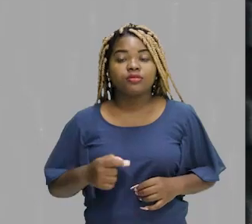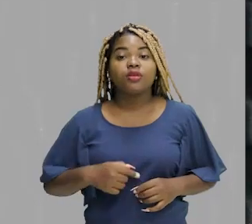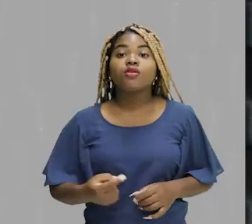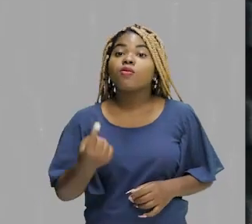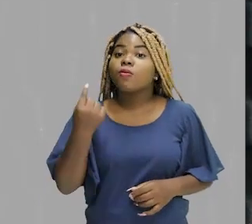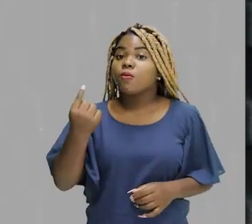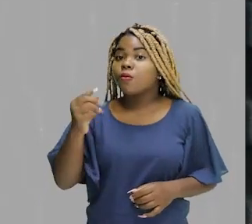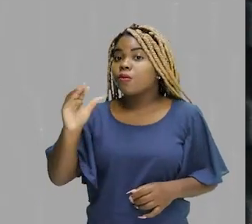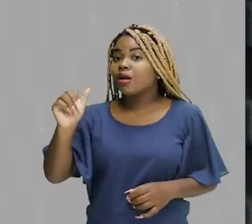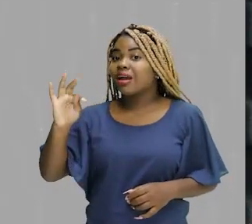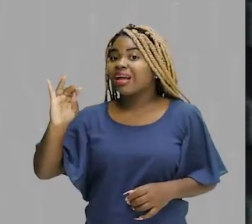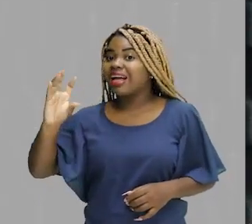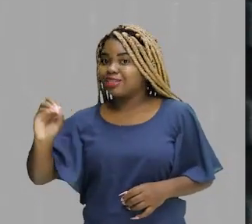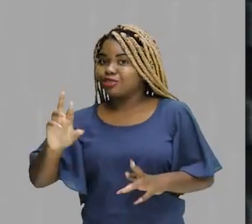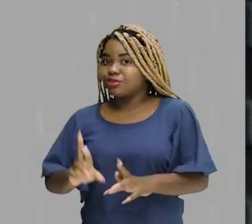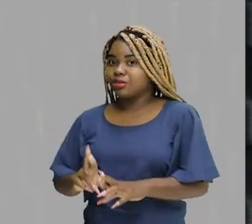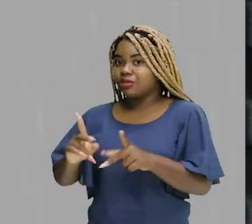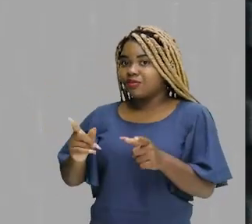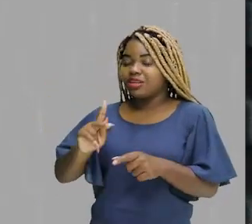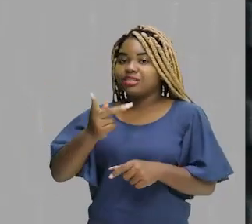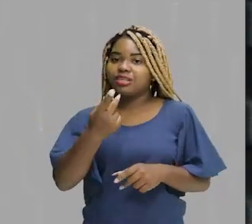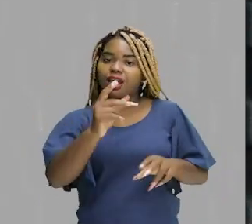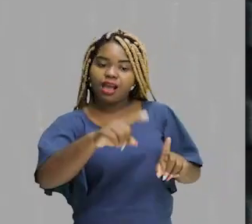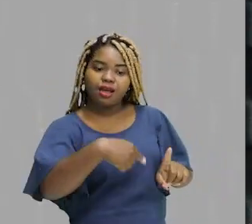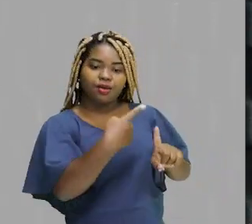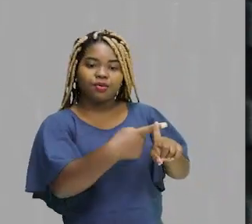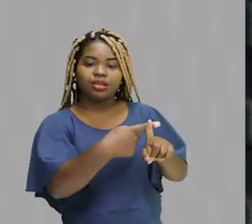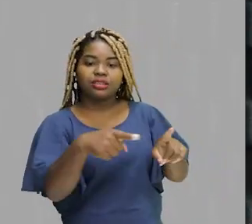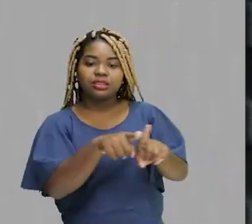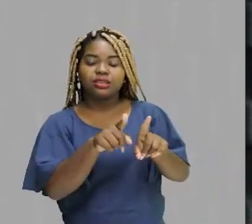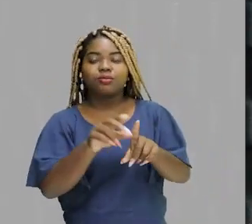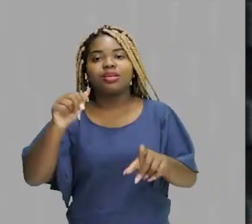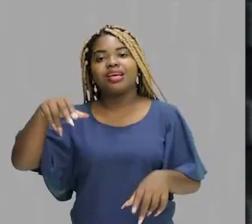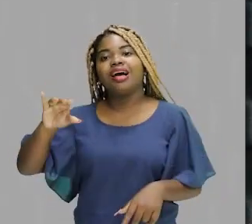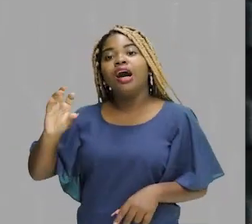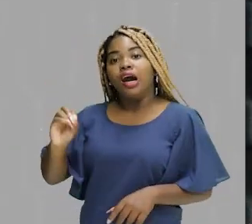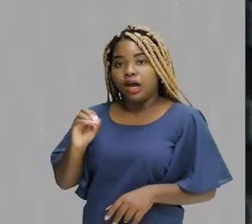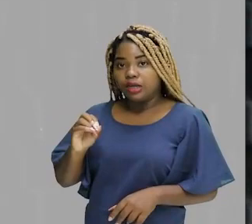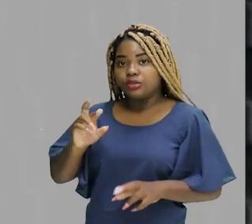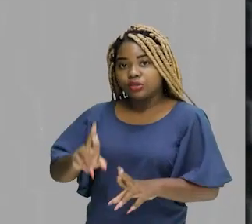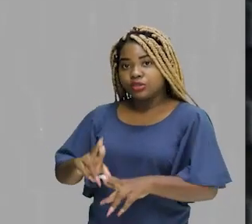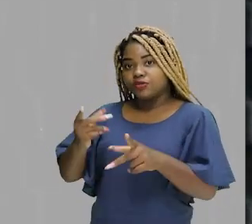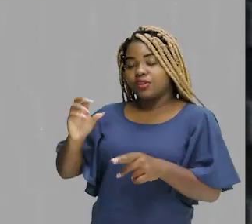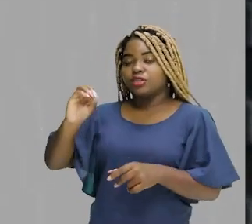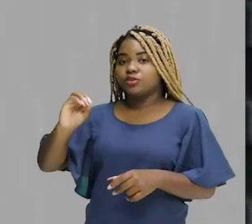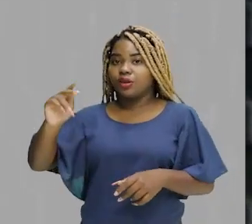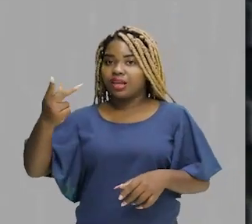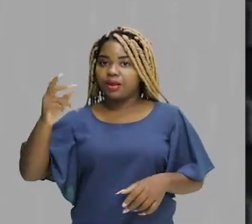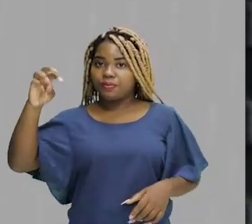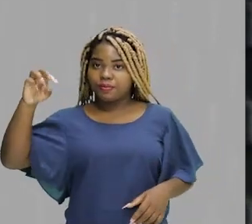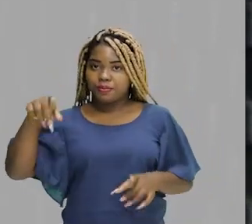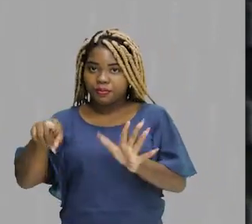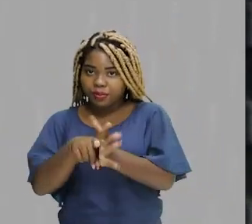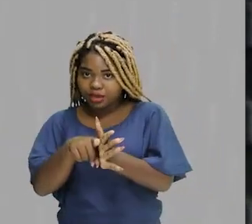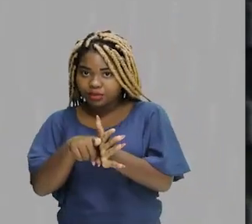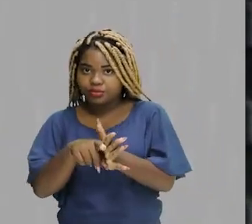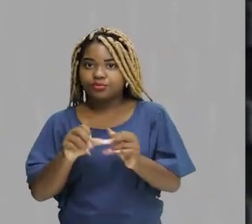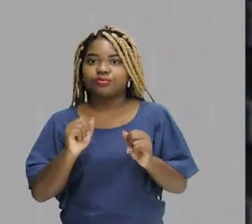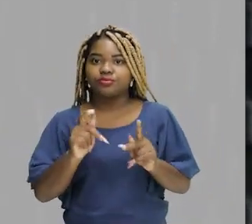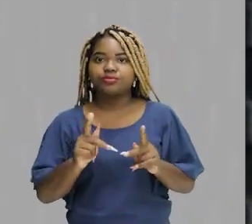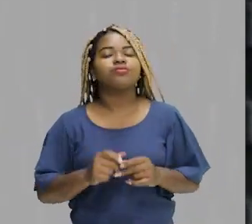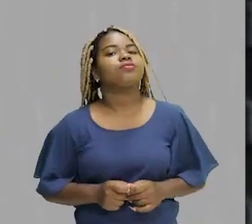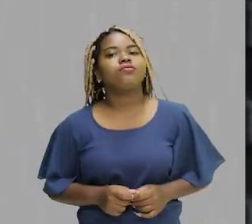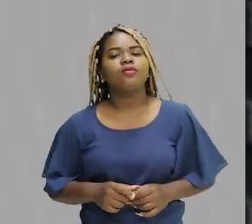cátion diferente de H+, e um ânion diferente de OH-. Então eu posso